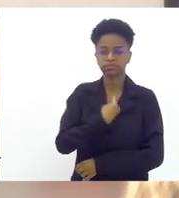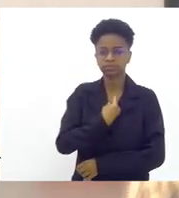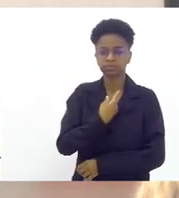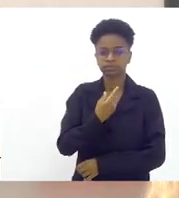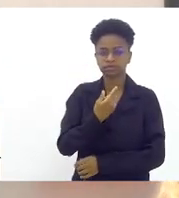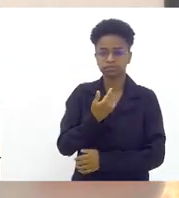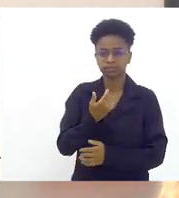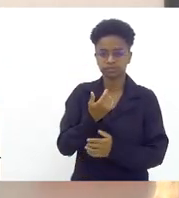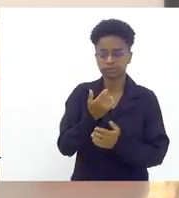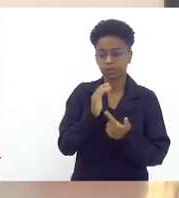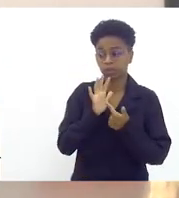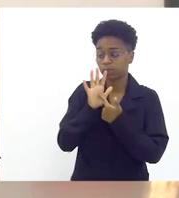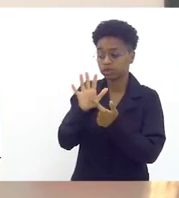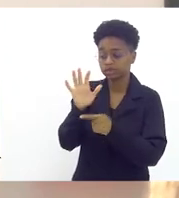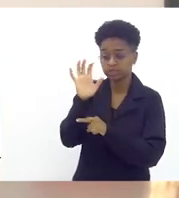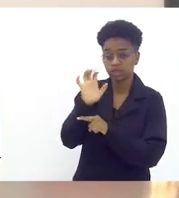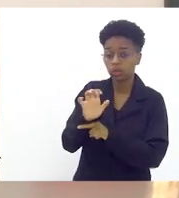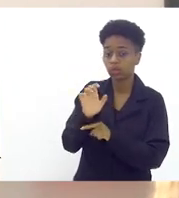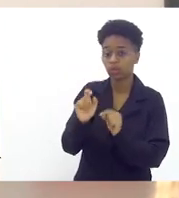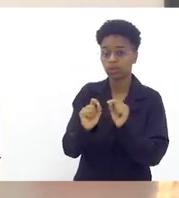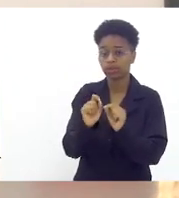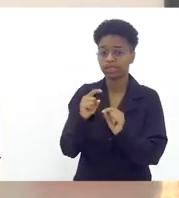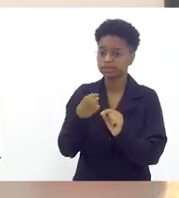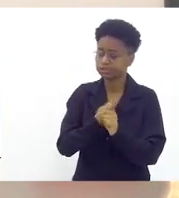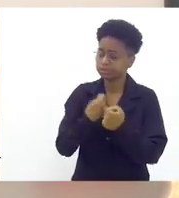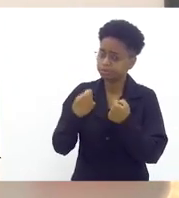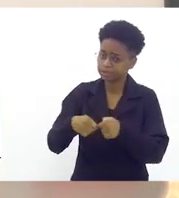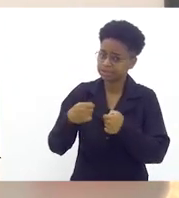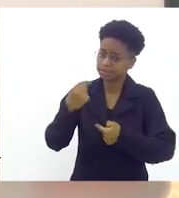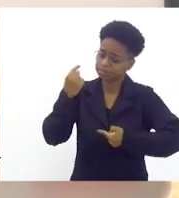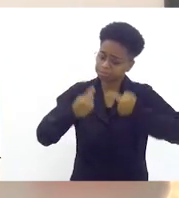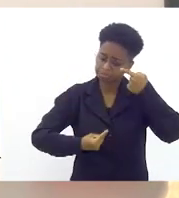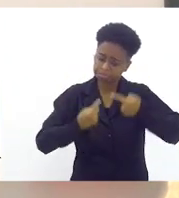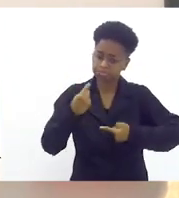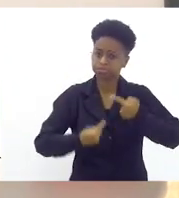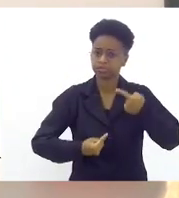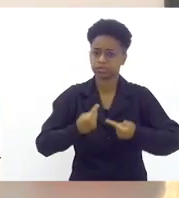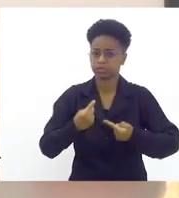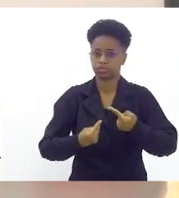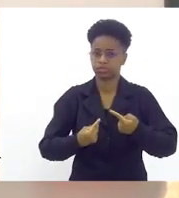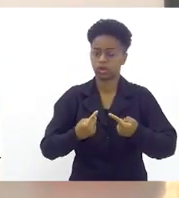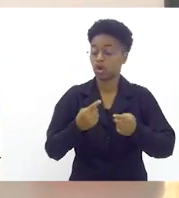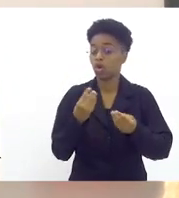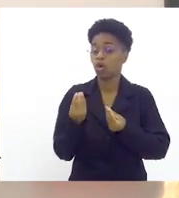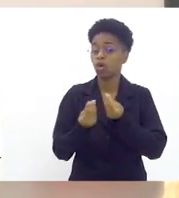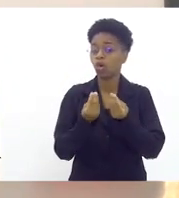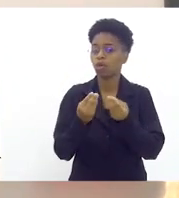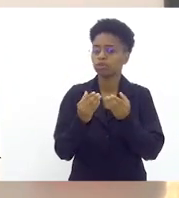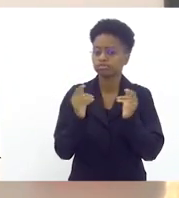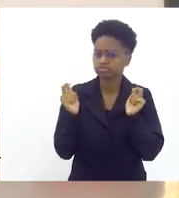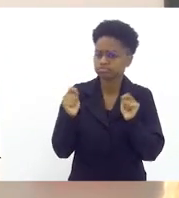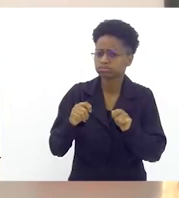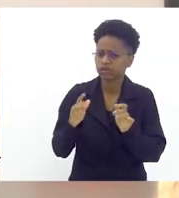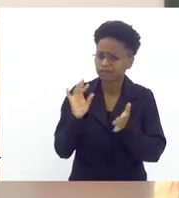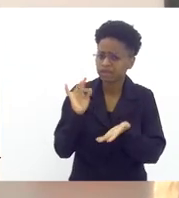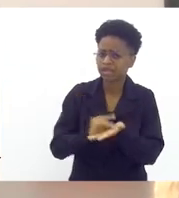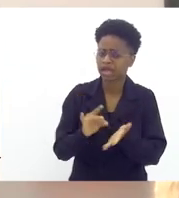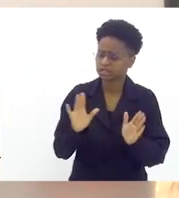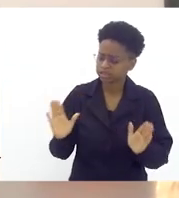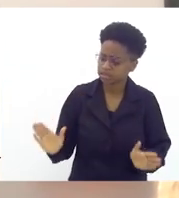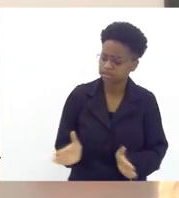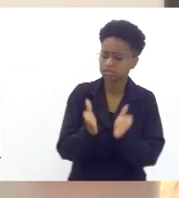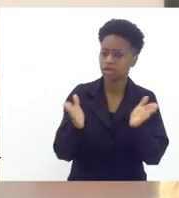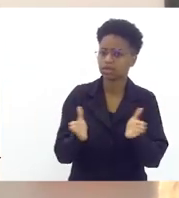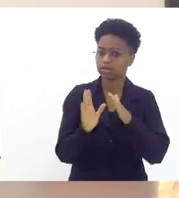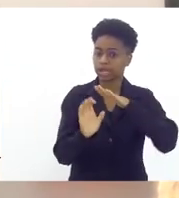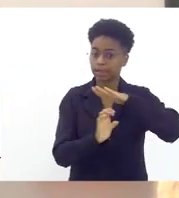Estado que a gente precisa ter um debate sobre como que a gente incentiva que essas empresas